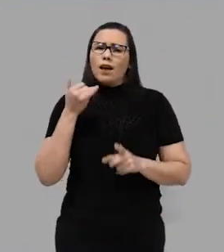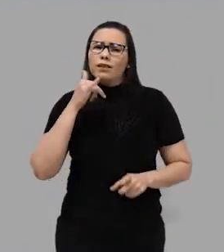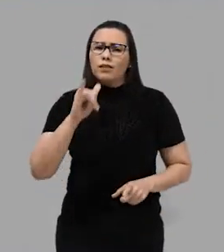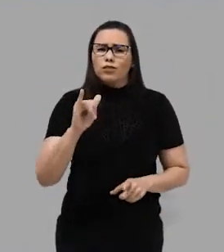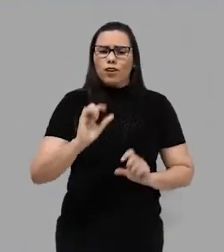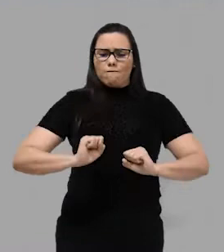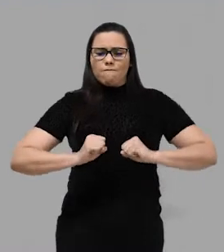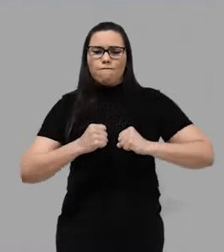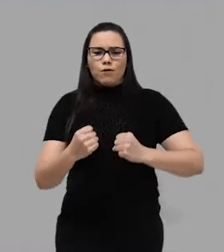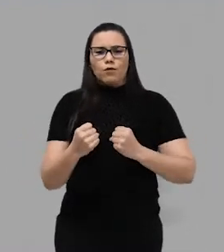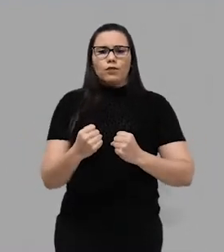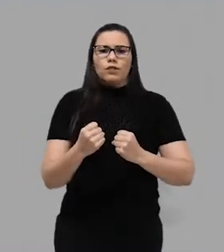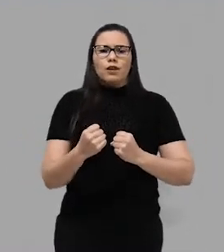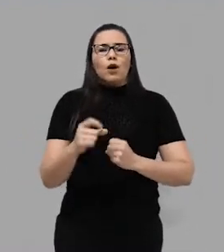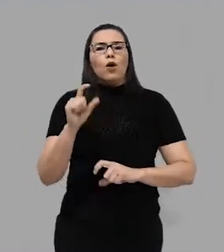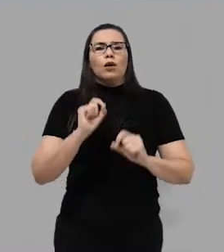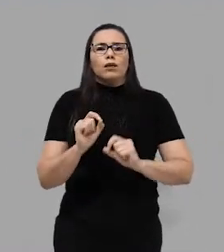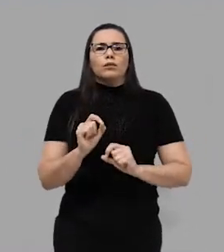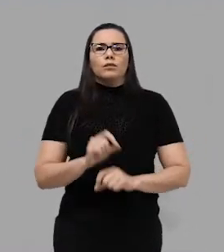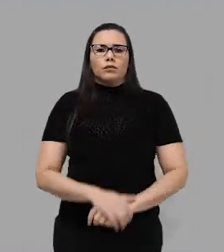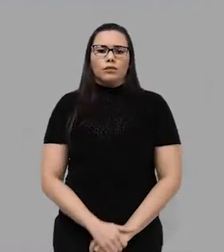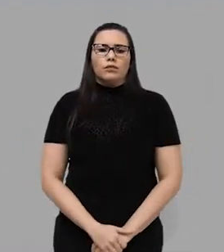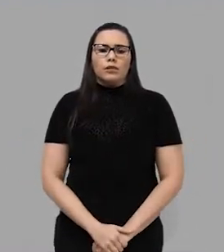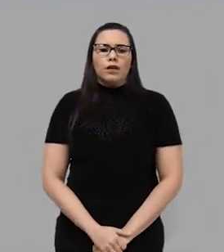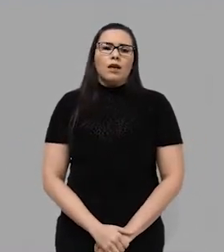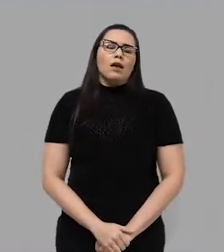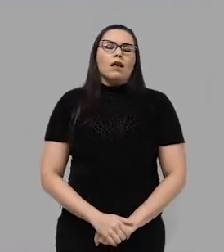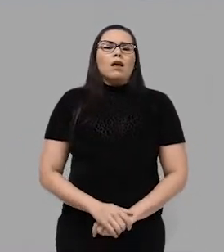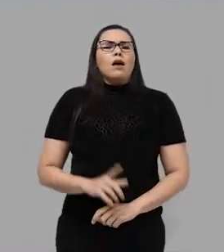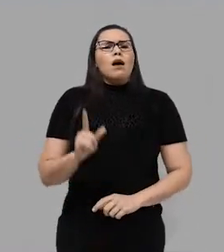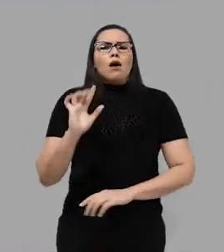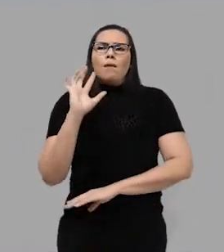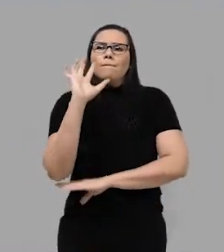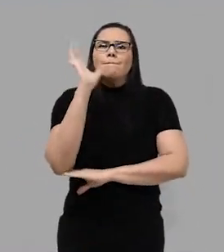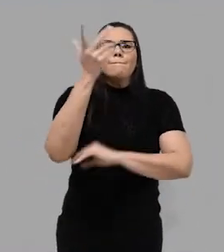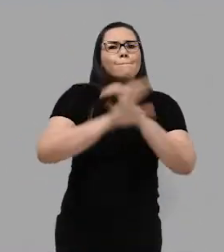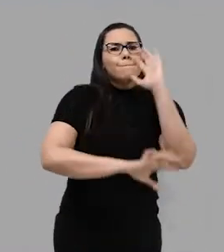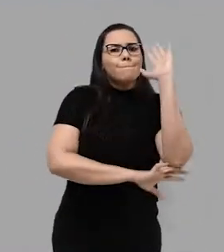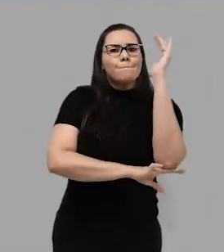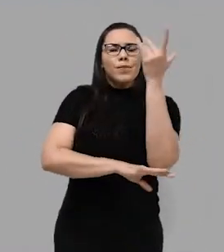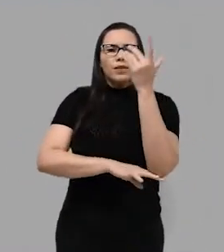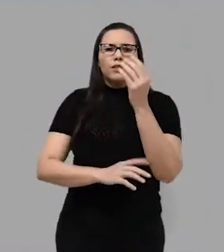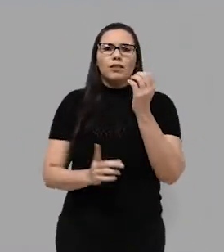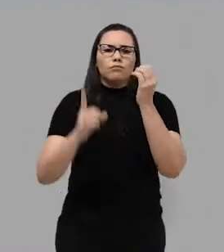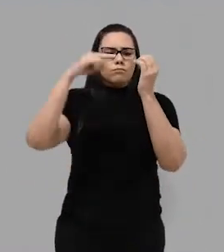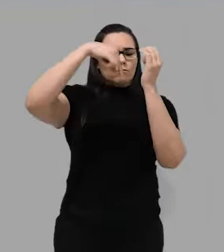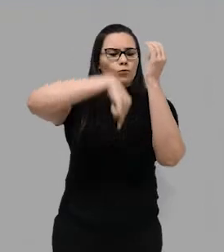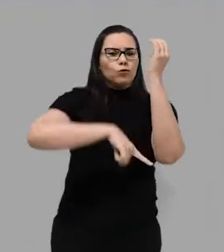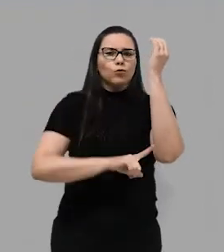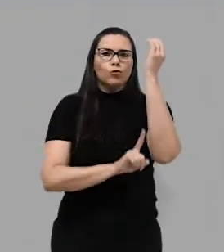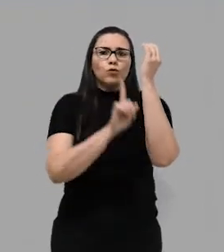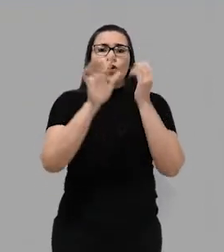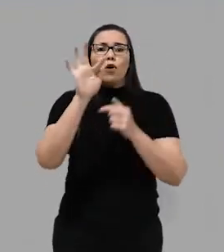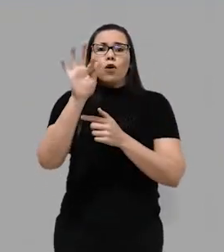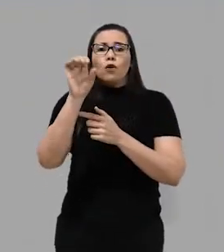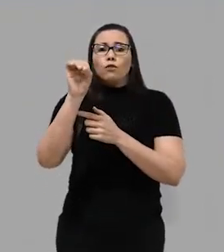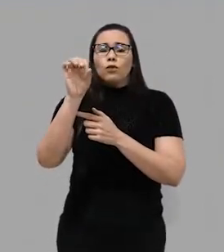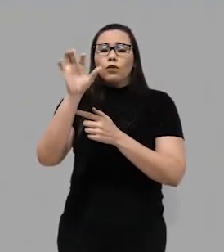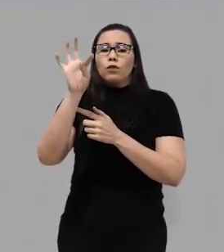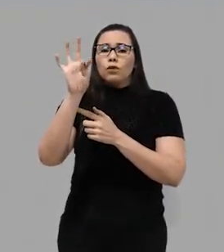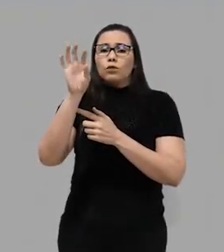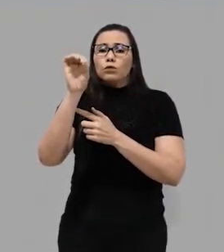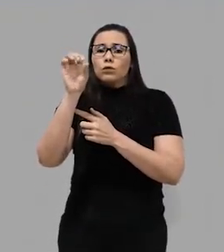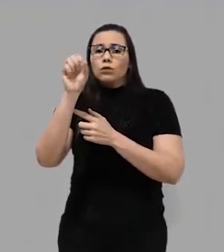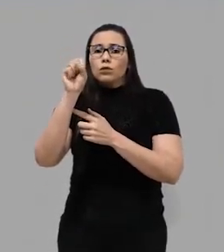ser absorvida pelos organismos fotossintetizantes. Então, no processo de fotossíntese, a energia luminosa do